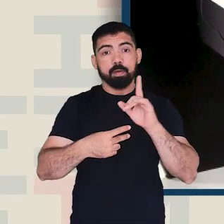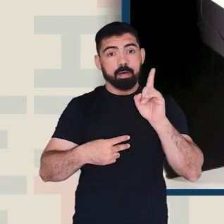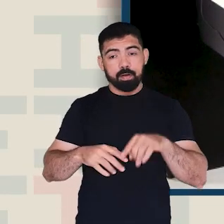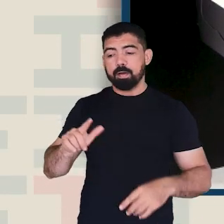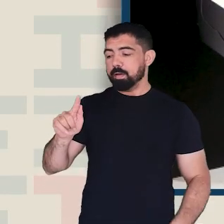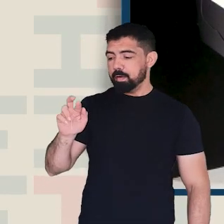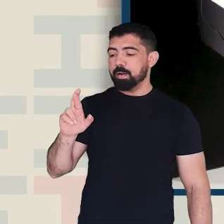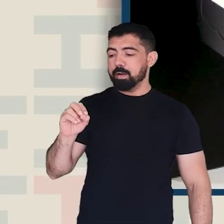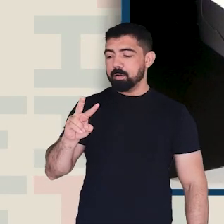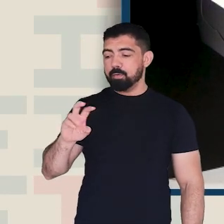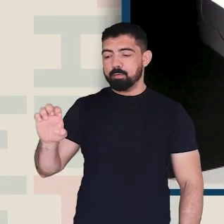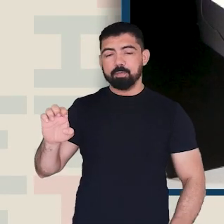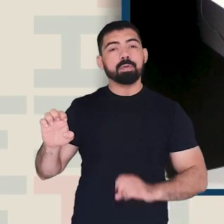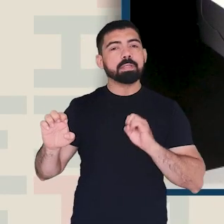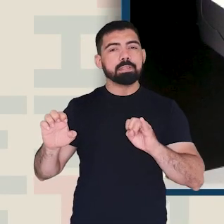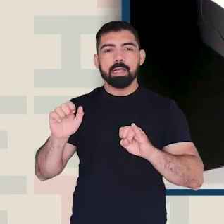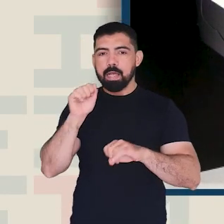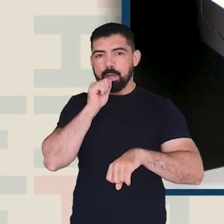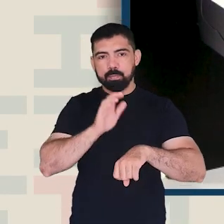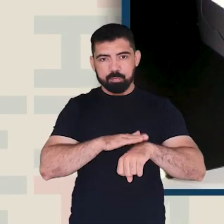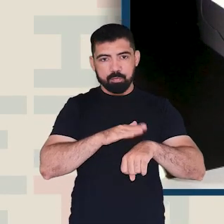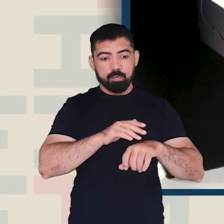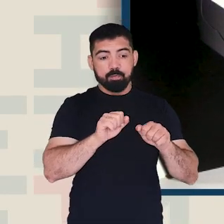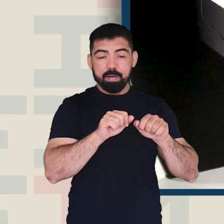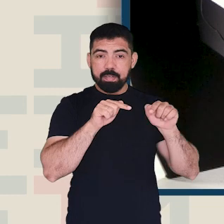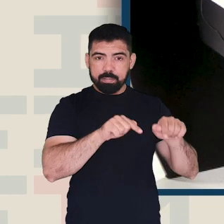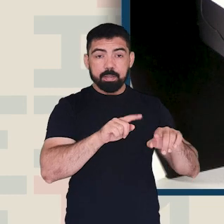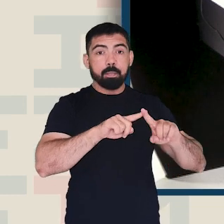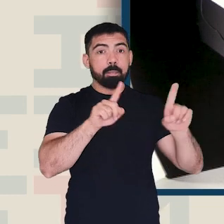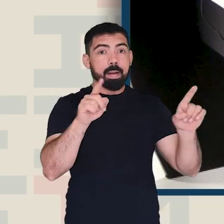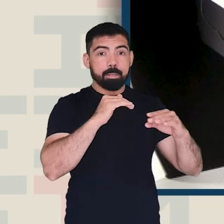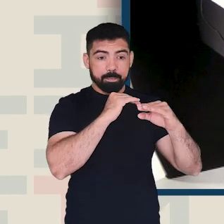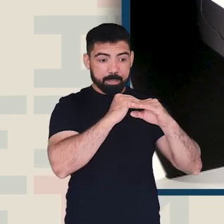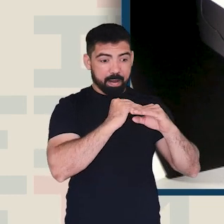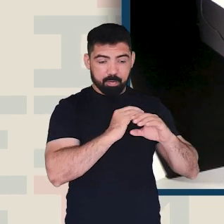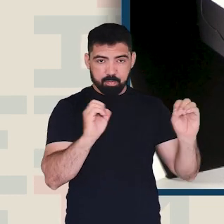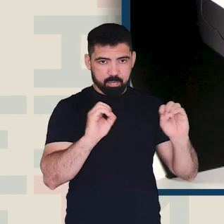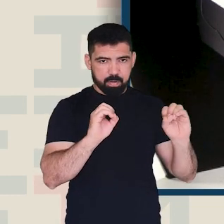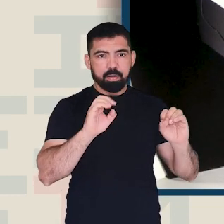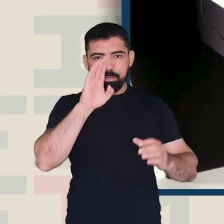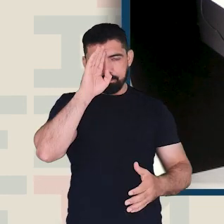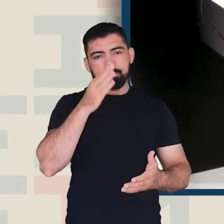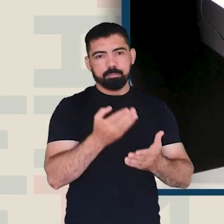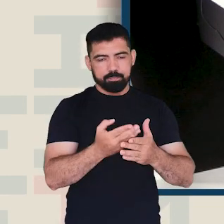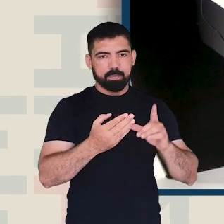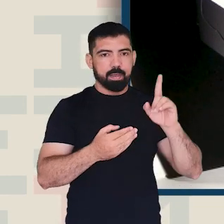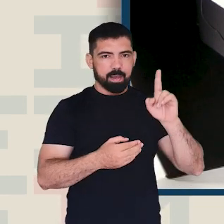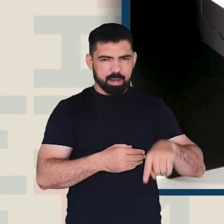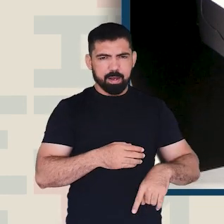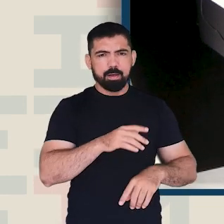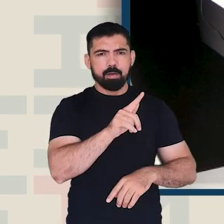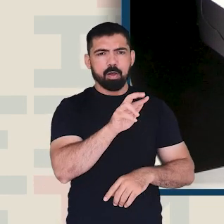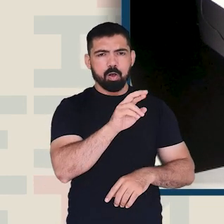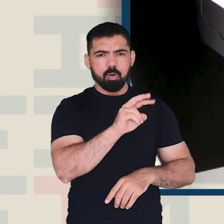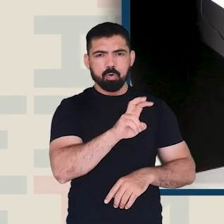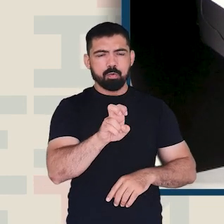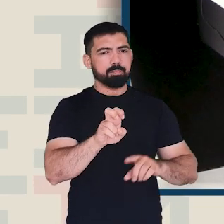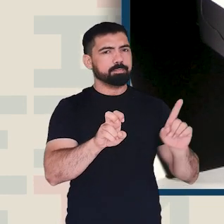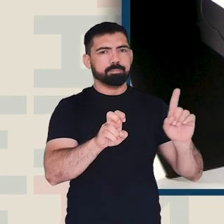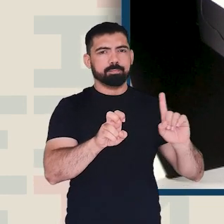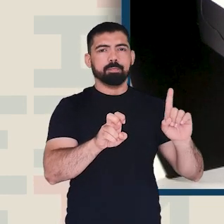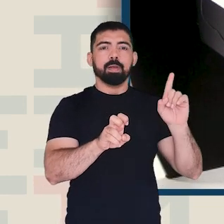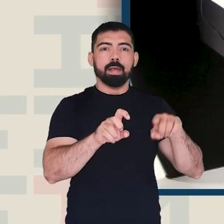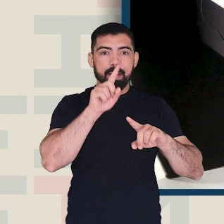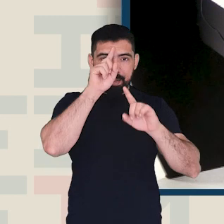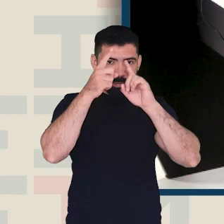eu tocasse isso sem estabelecer um padrão, acredite, não seria groove, seria improvisação. Improvisação é quando